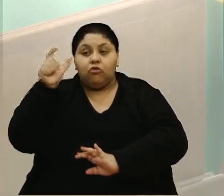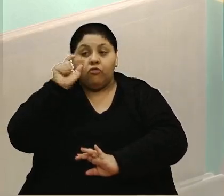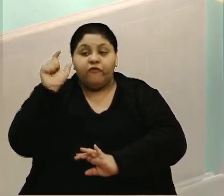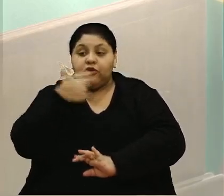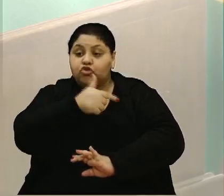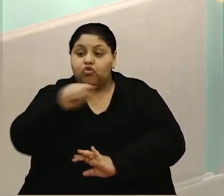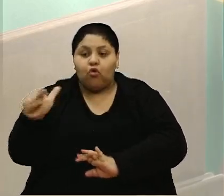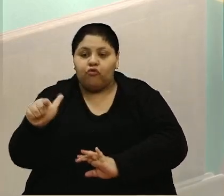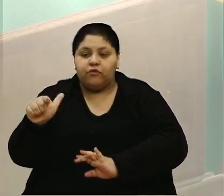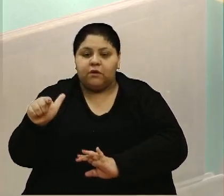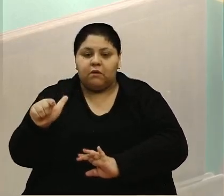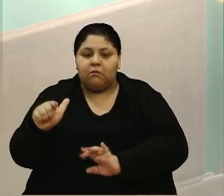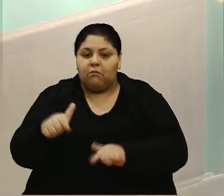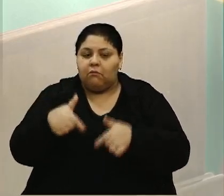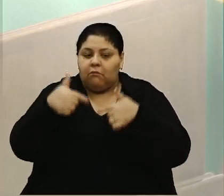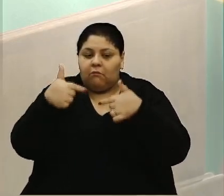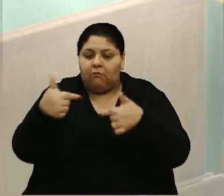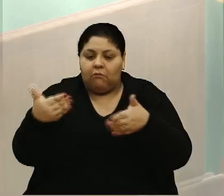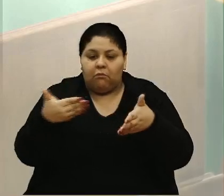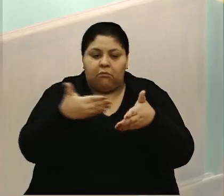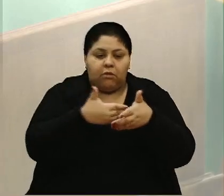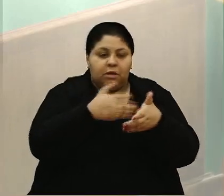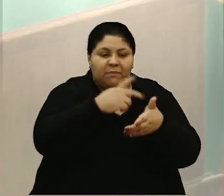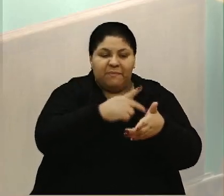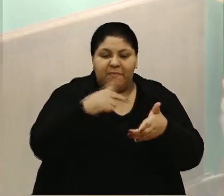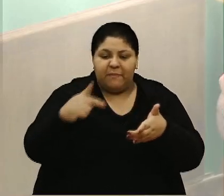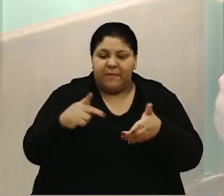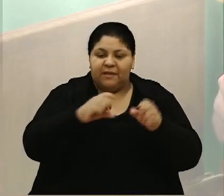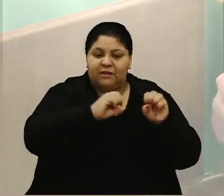caminho até chegar a PPP de educação